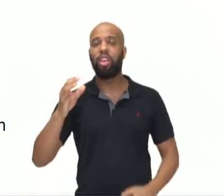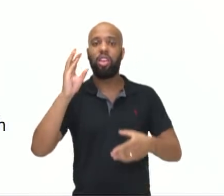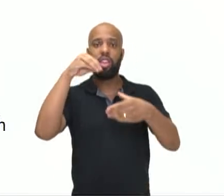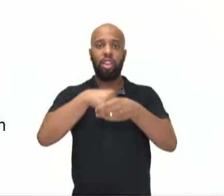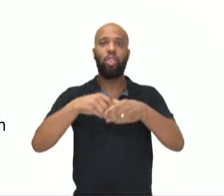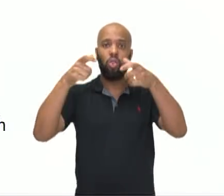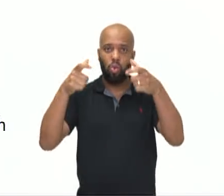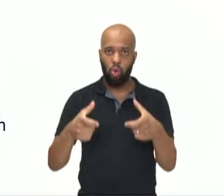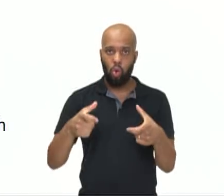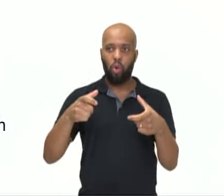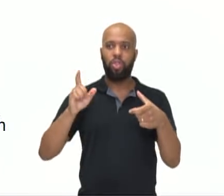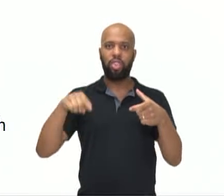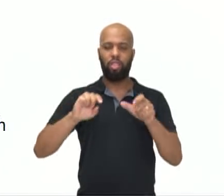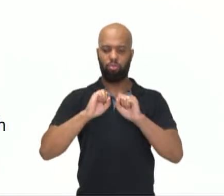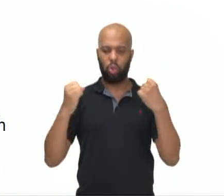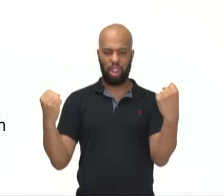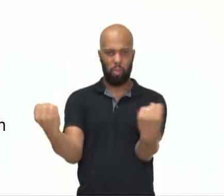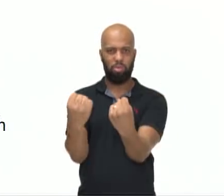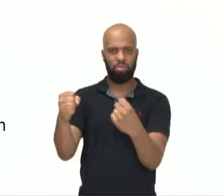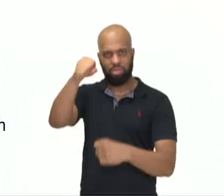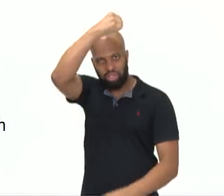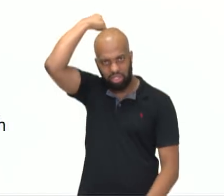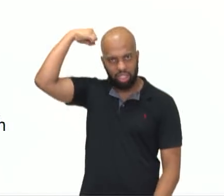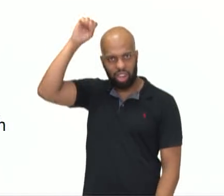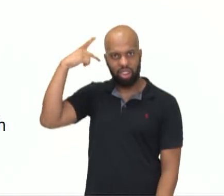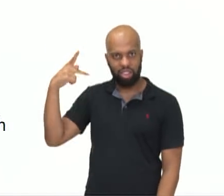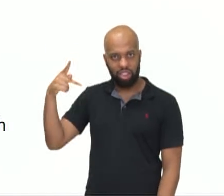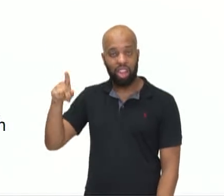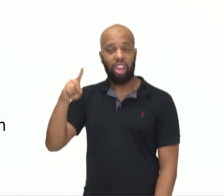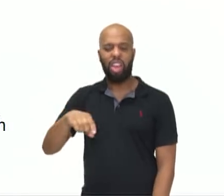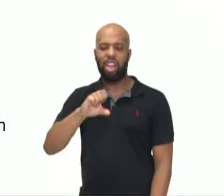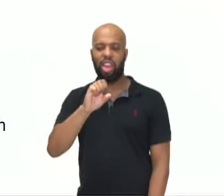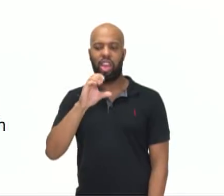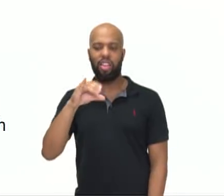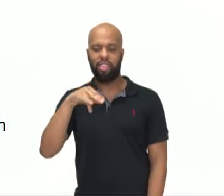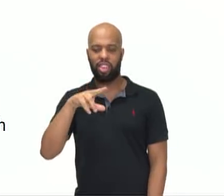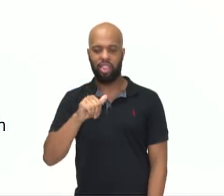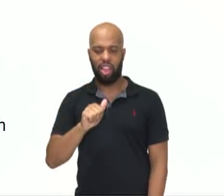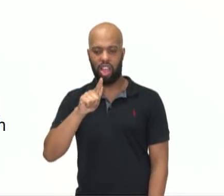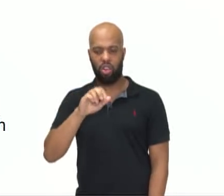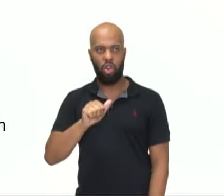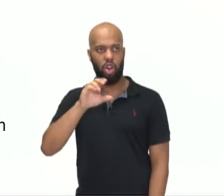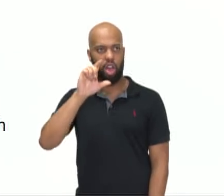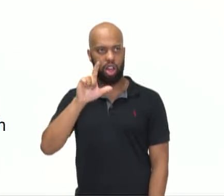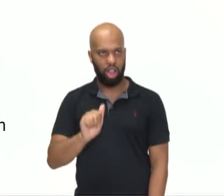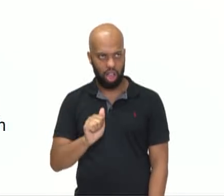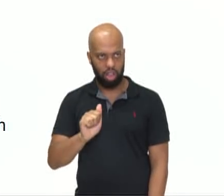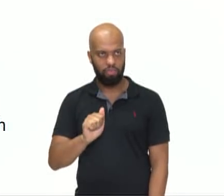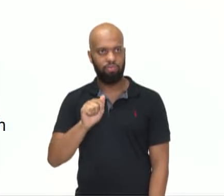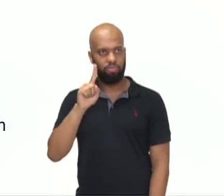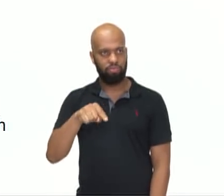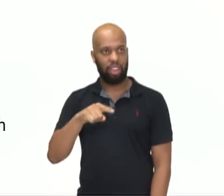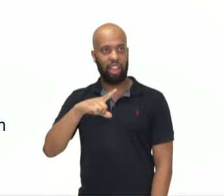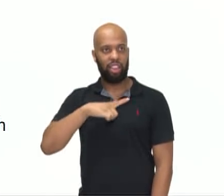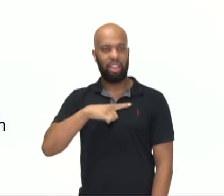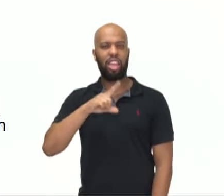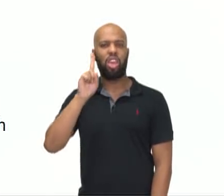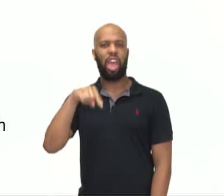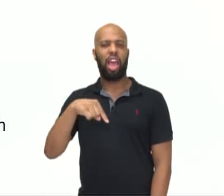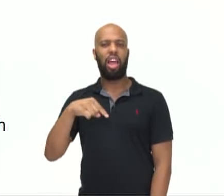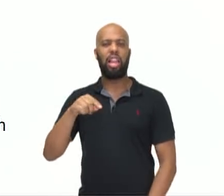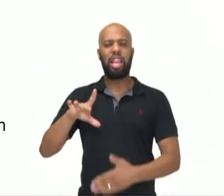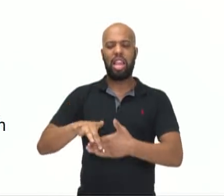sinagoga, que é o lugar sagrado, sob orientação de um rabino, que é o líder. No Bar e Bat Mitzvah, lê-se trechos do Torá